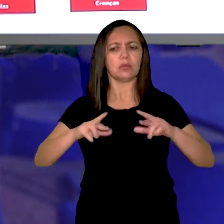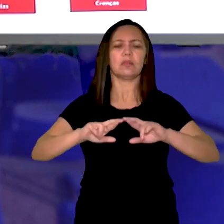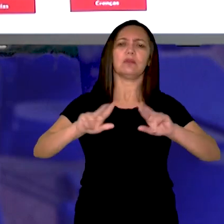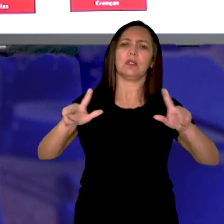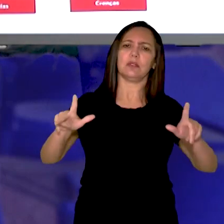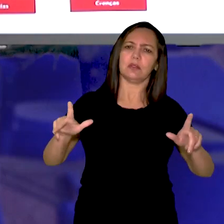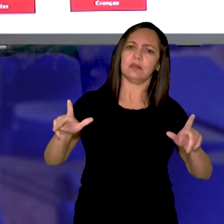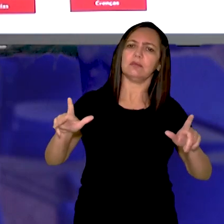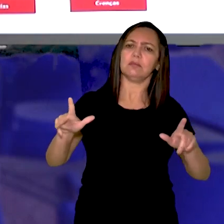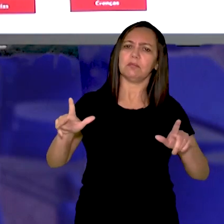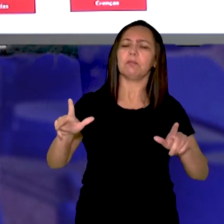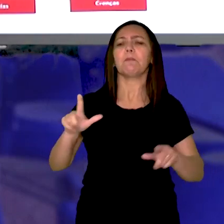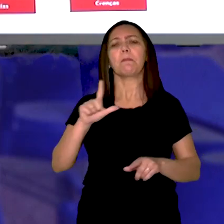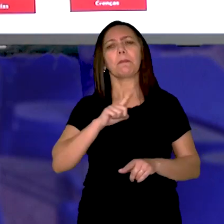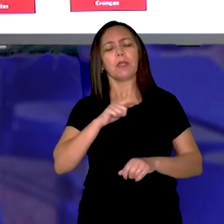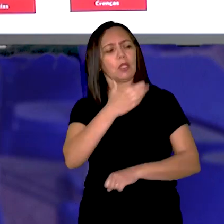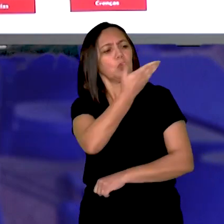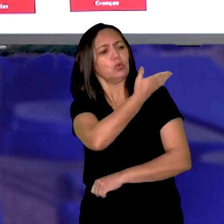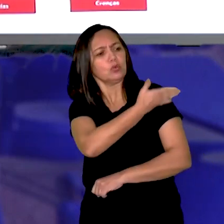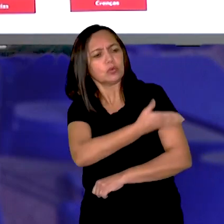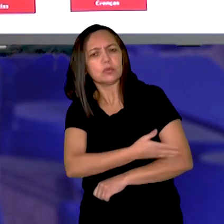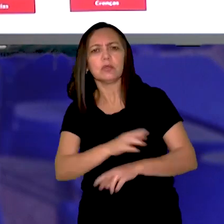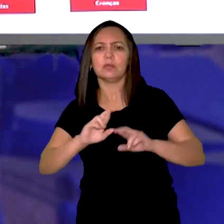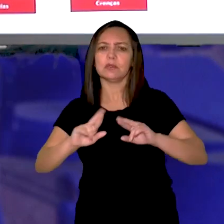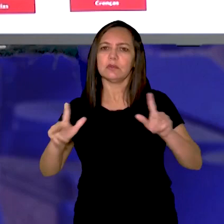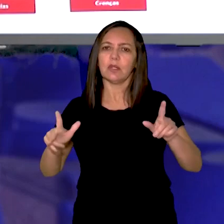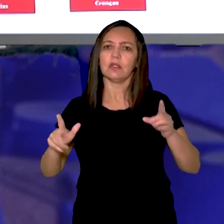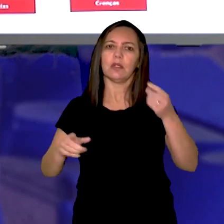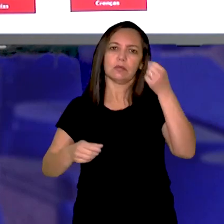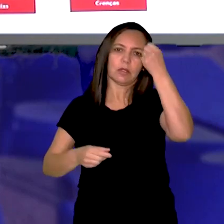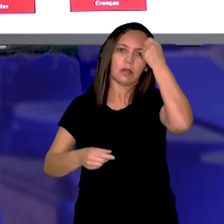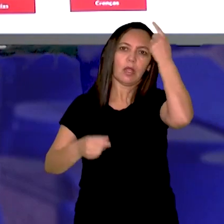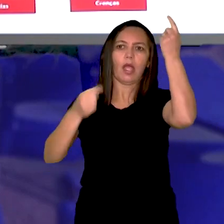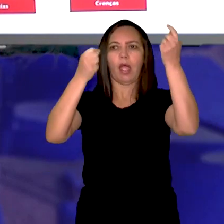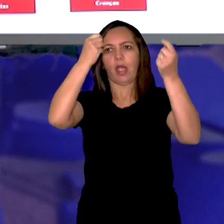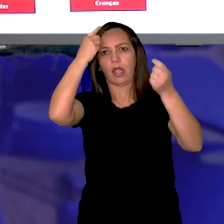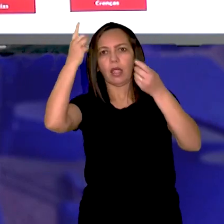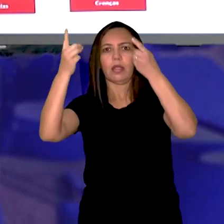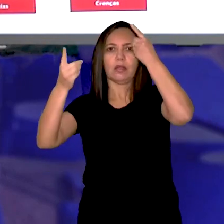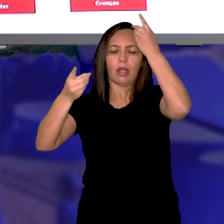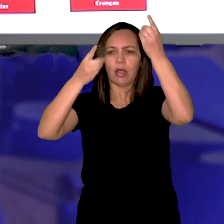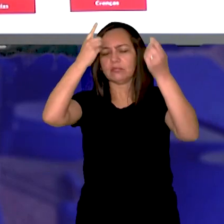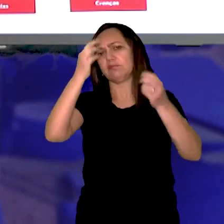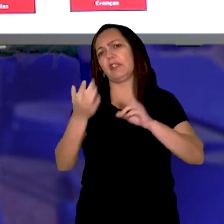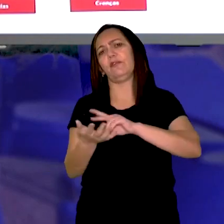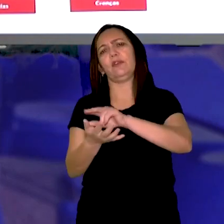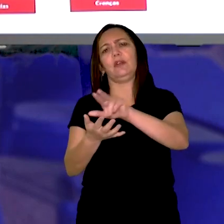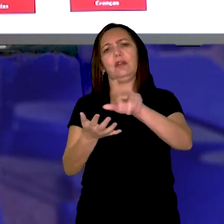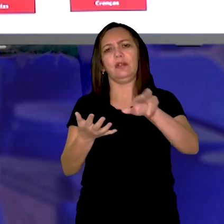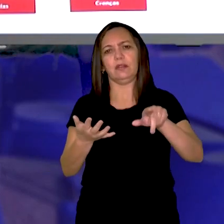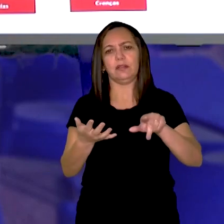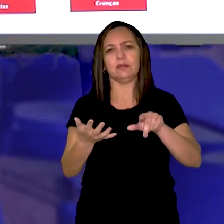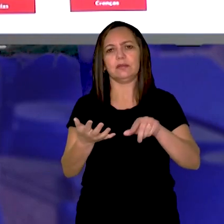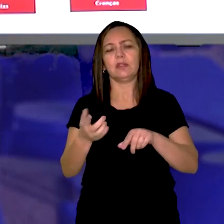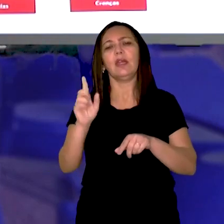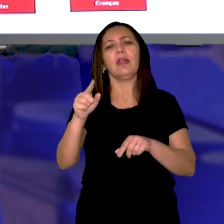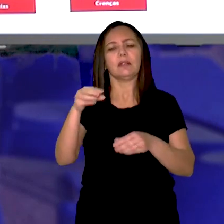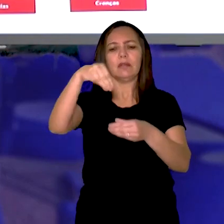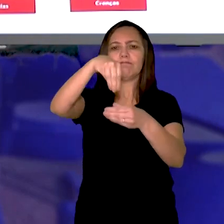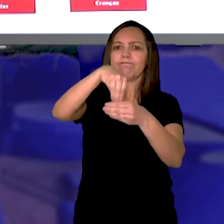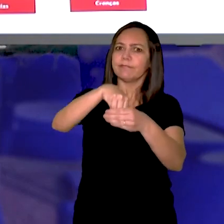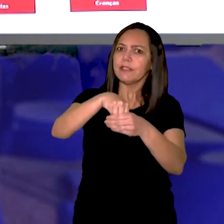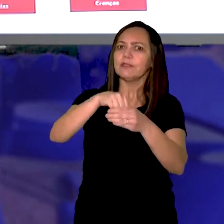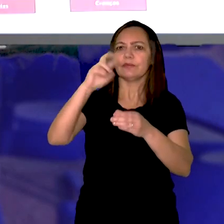possuem hábitos diferentes, ideias também diversas. Então, isso são questões